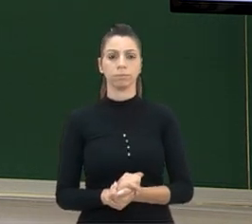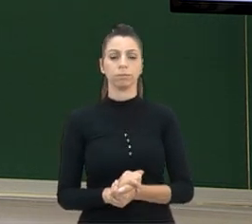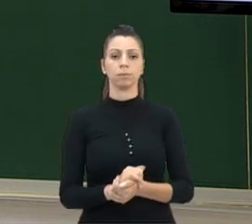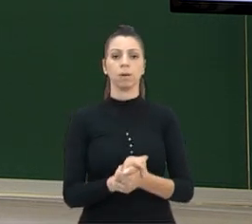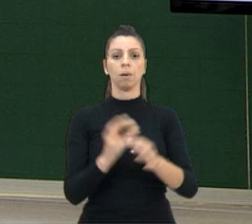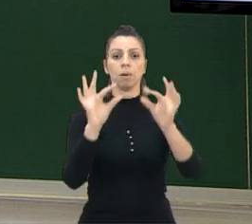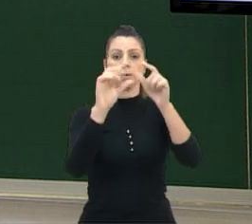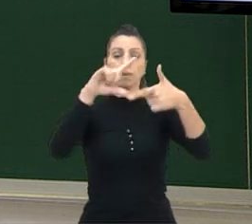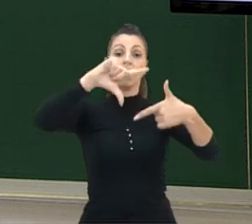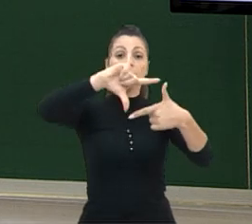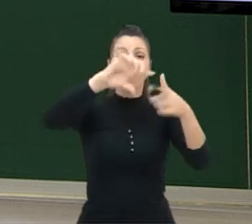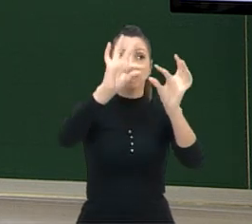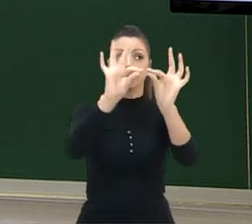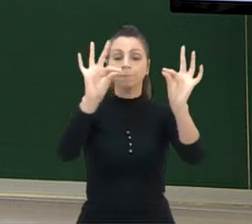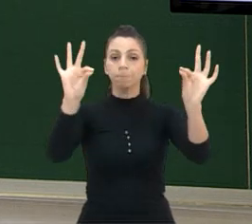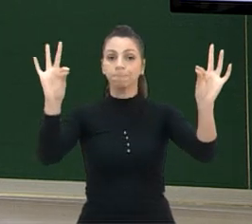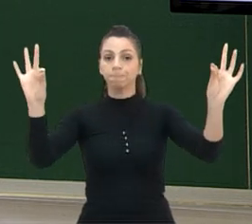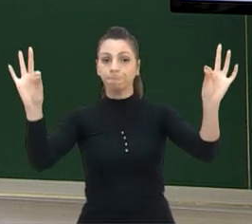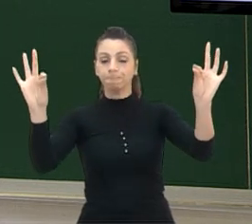esse pedaço aqui.